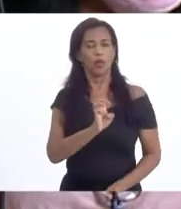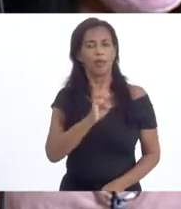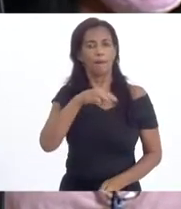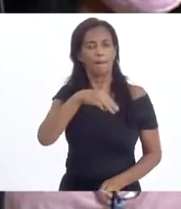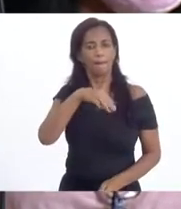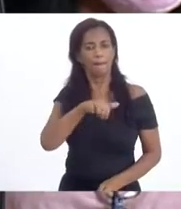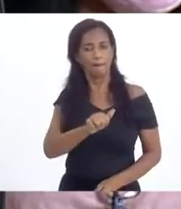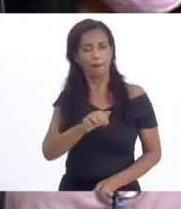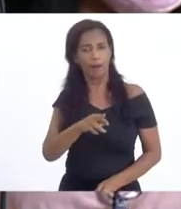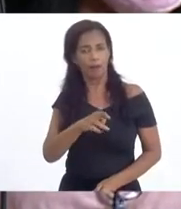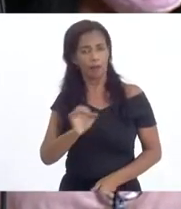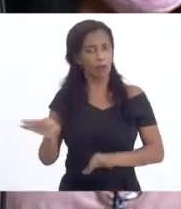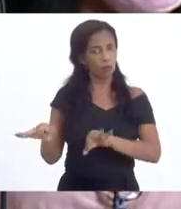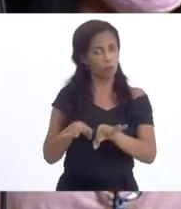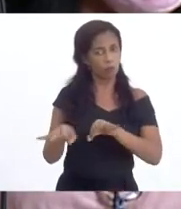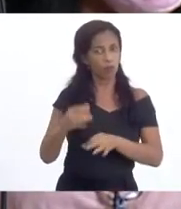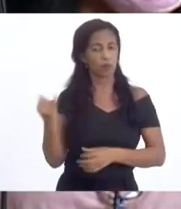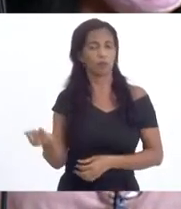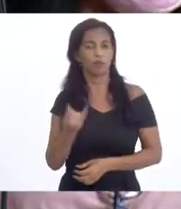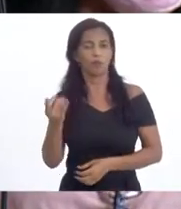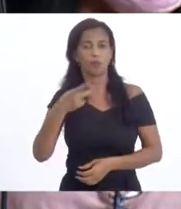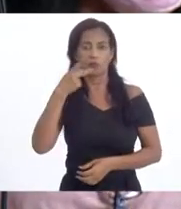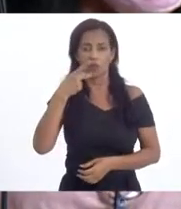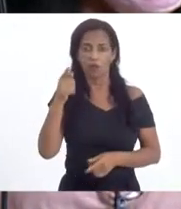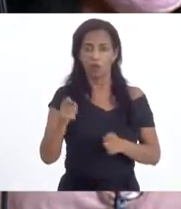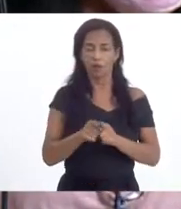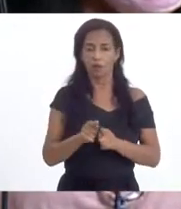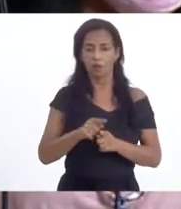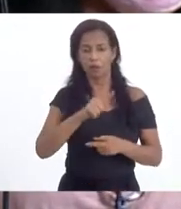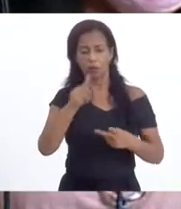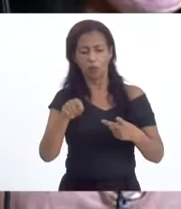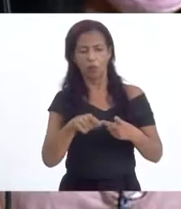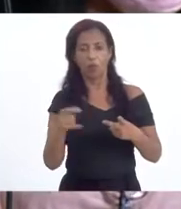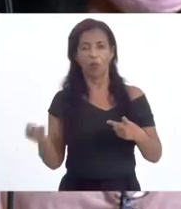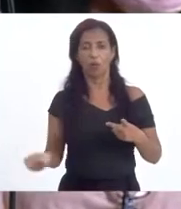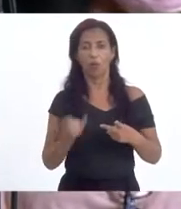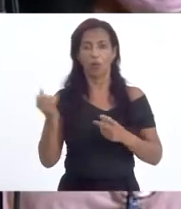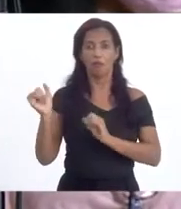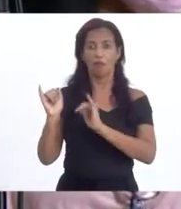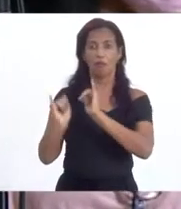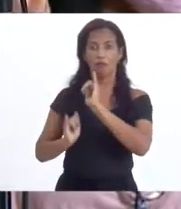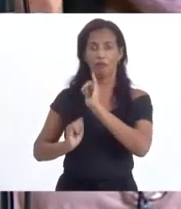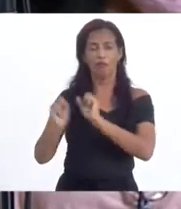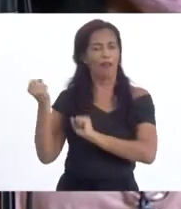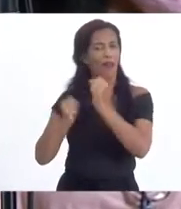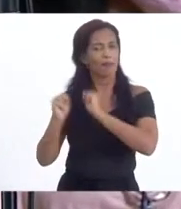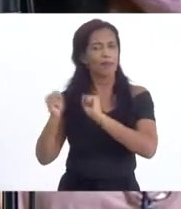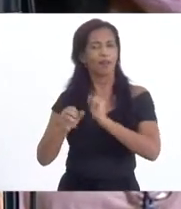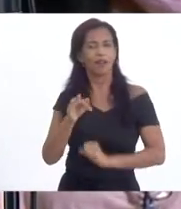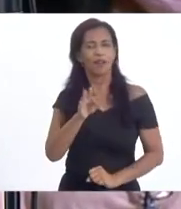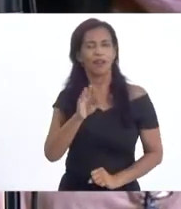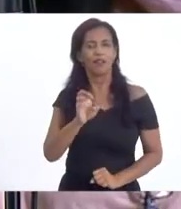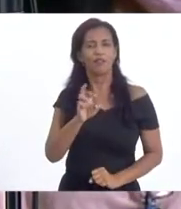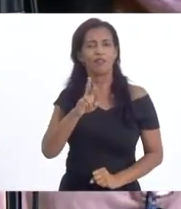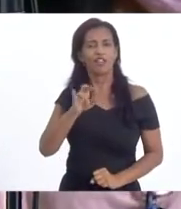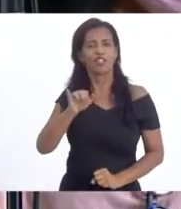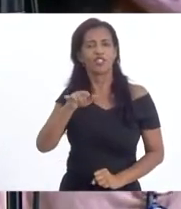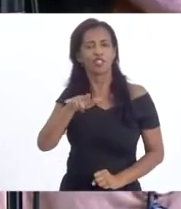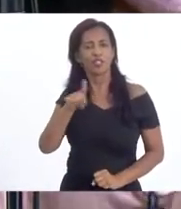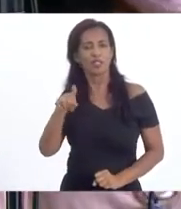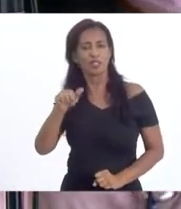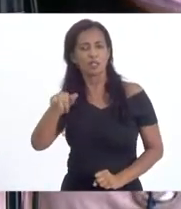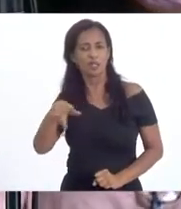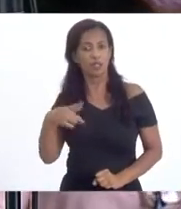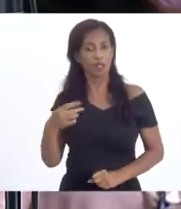avançando num projeto importante. Foi falado aqui também outro ponto importantíssimo, a questão da fábrica de fertilizantes, e aí citar que Macaé começa a discutir também